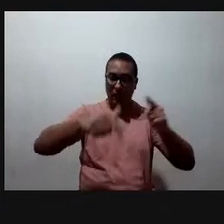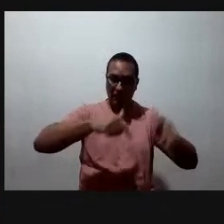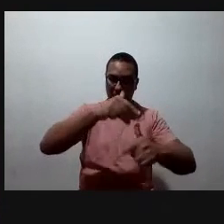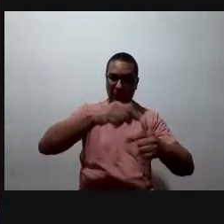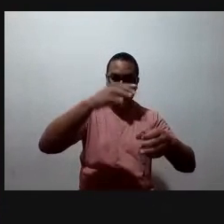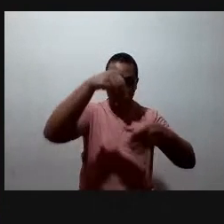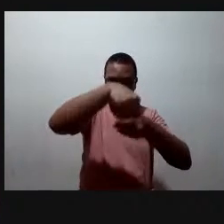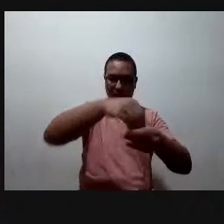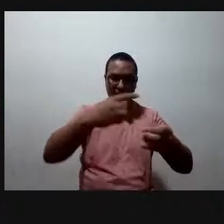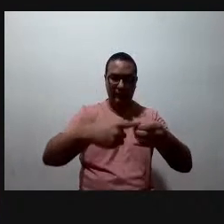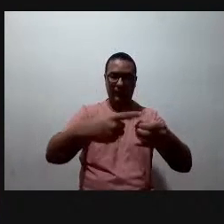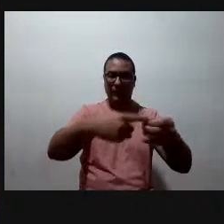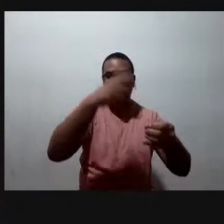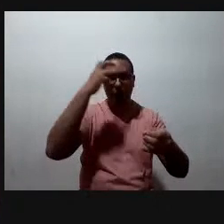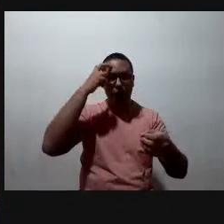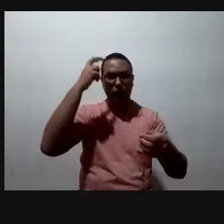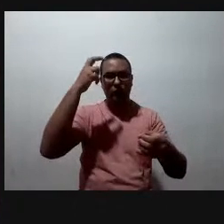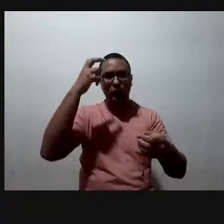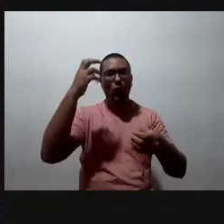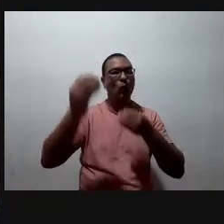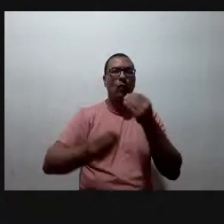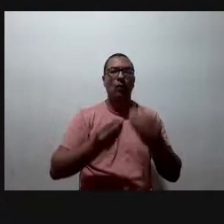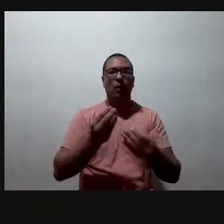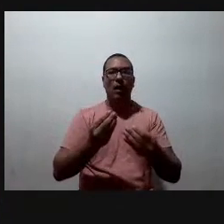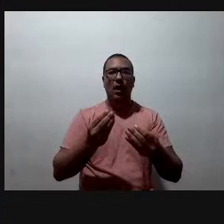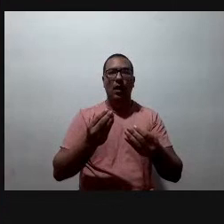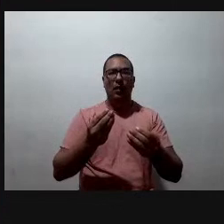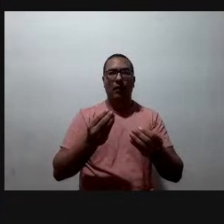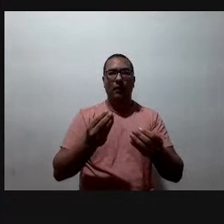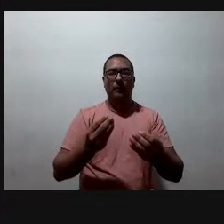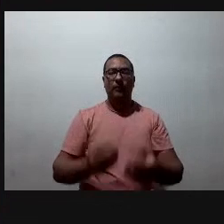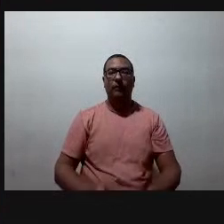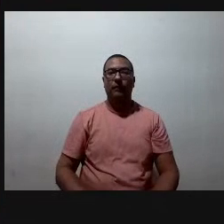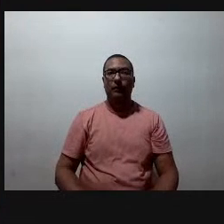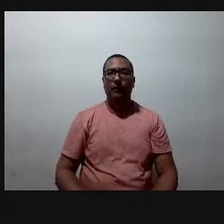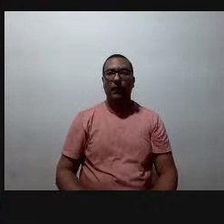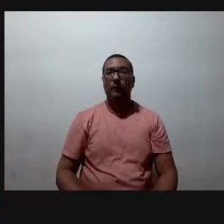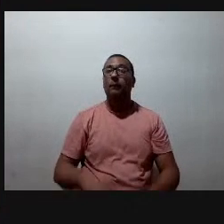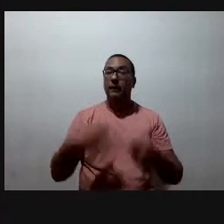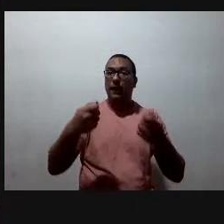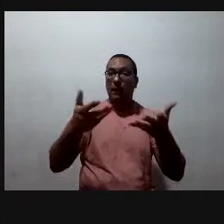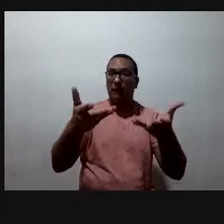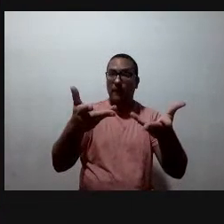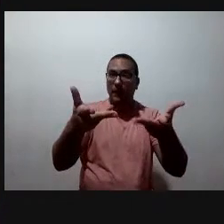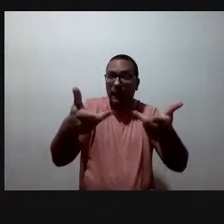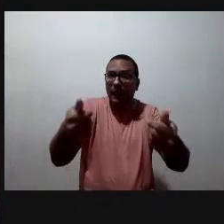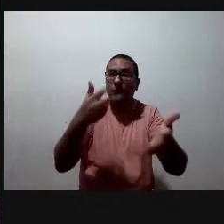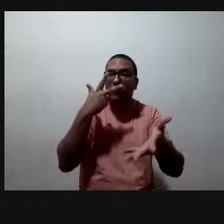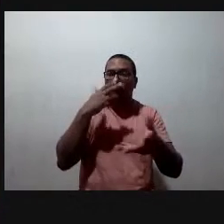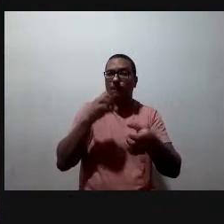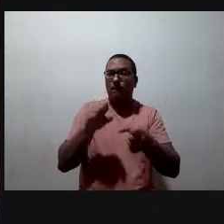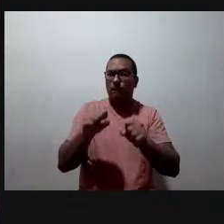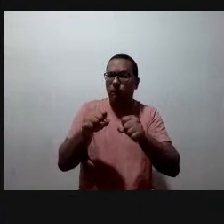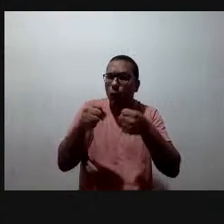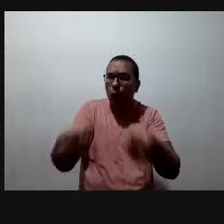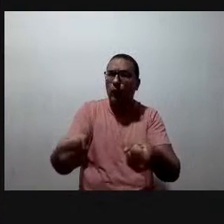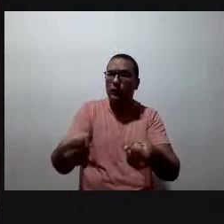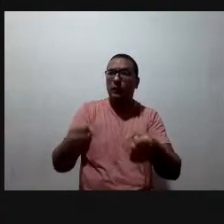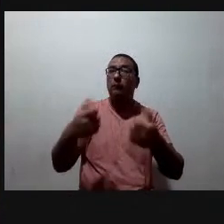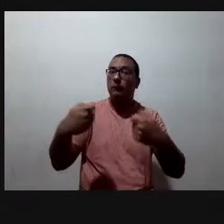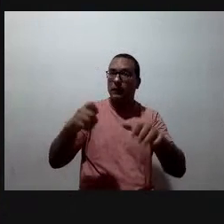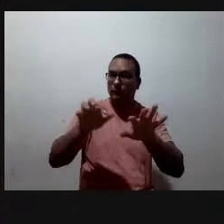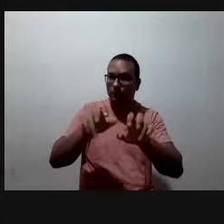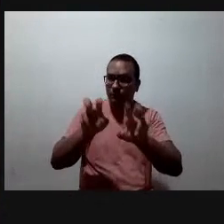inteligentes, não dá para a gente fugir muito de uma habilidade robusta digital, né? Eu estou falando